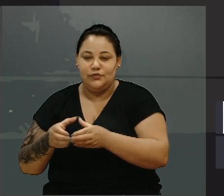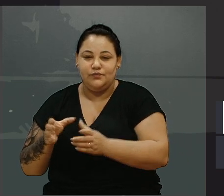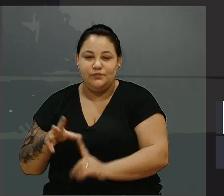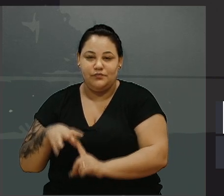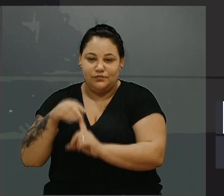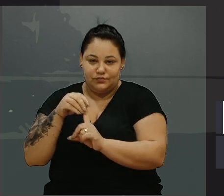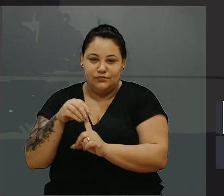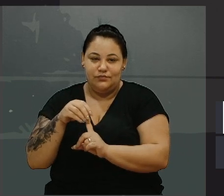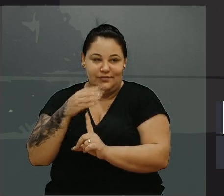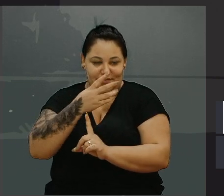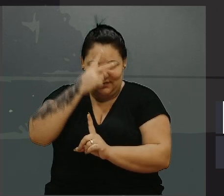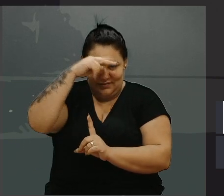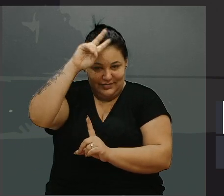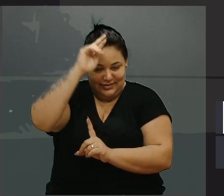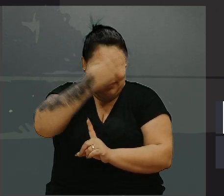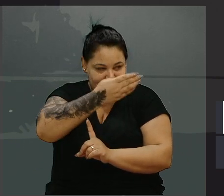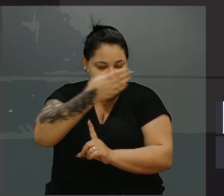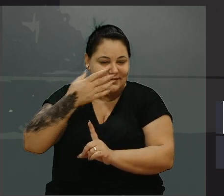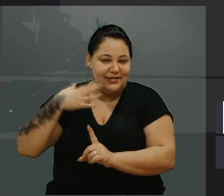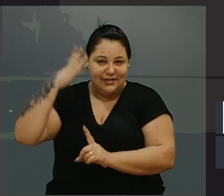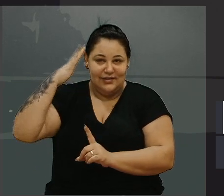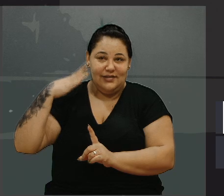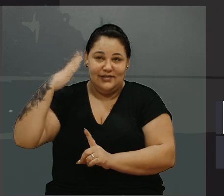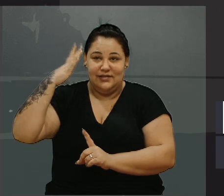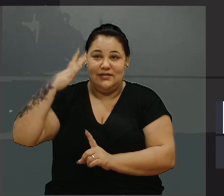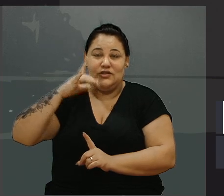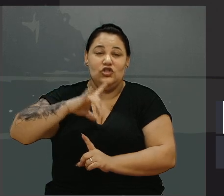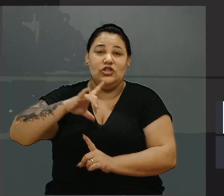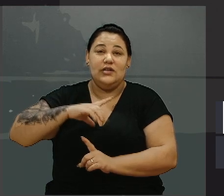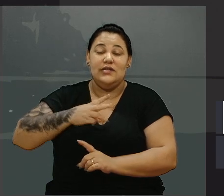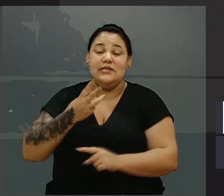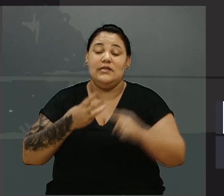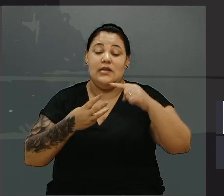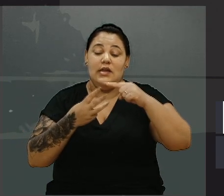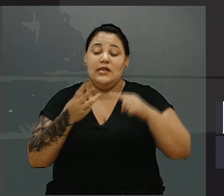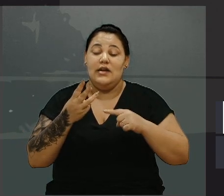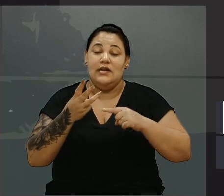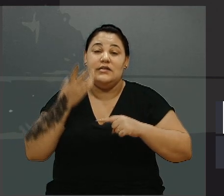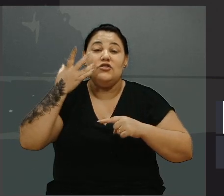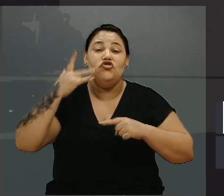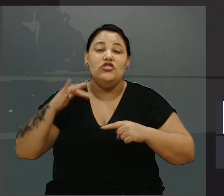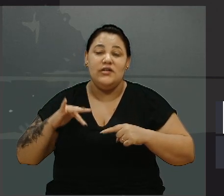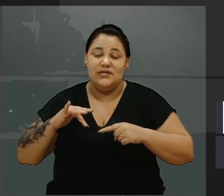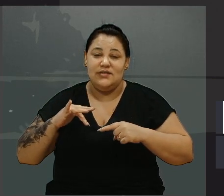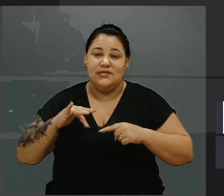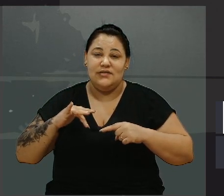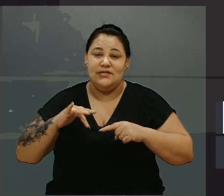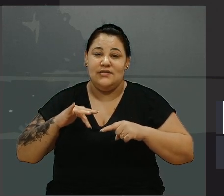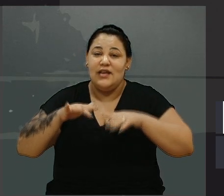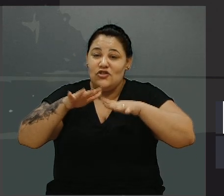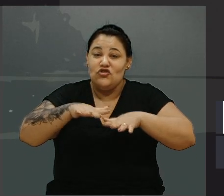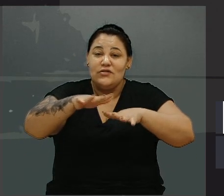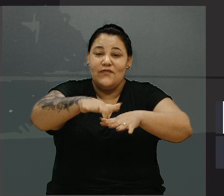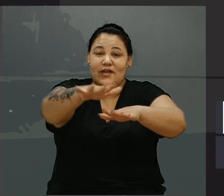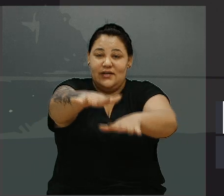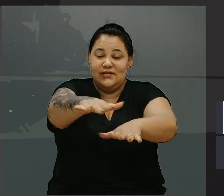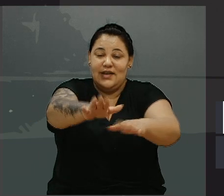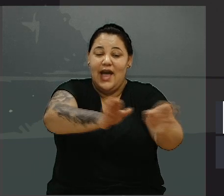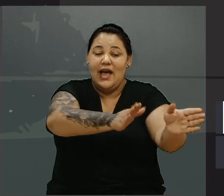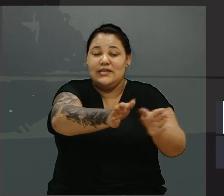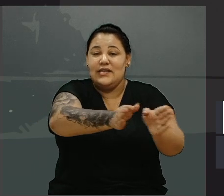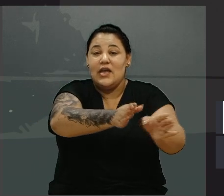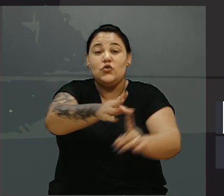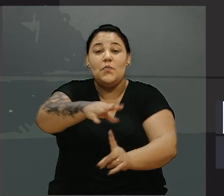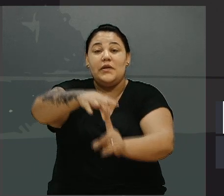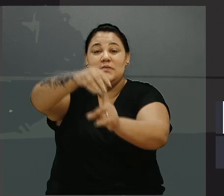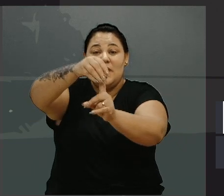Rosa, a vereadora Daiane Mello. Tínhamos tínhamos 3 dias de desfile. Tínhamos o bloco de acesso, o bloco